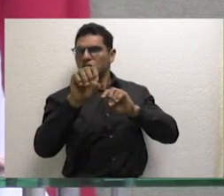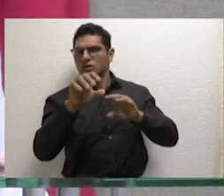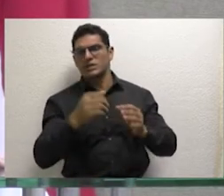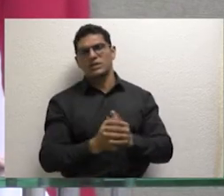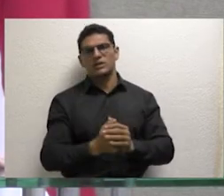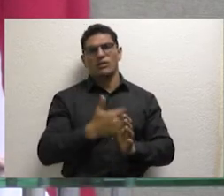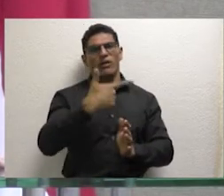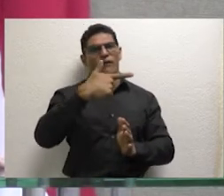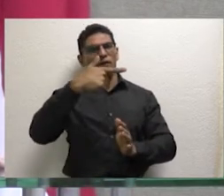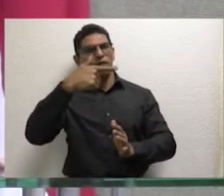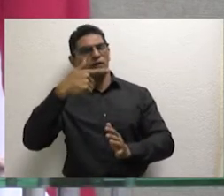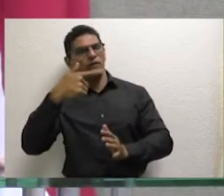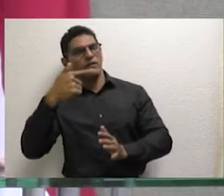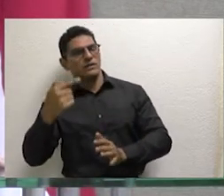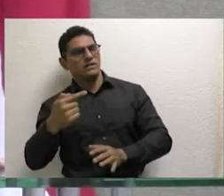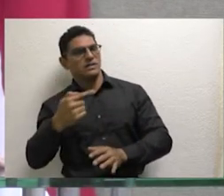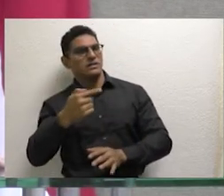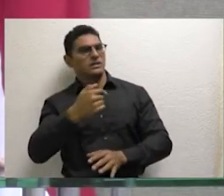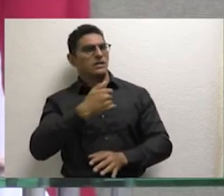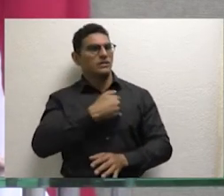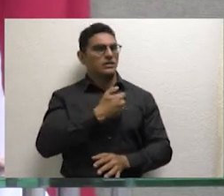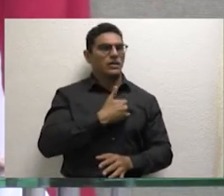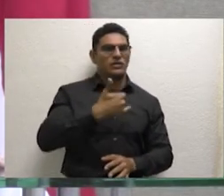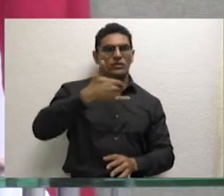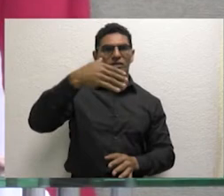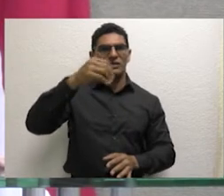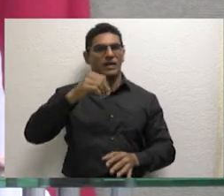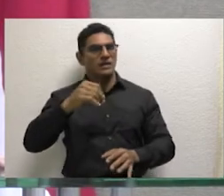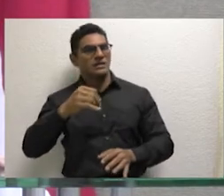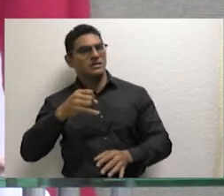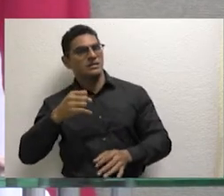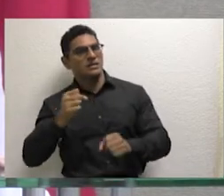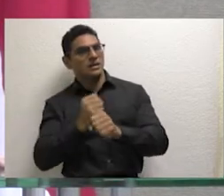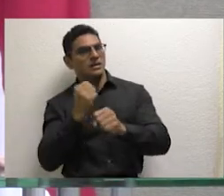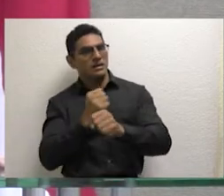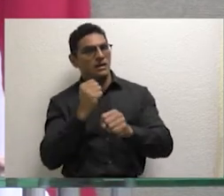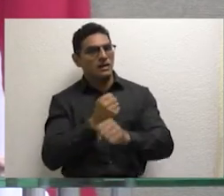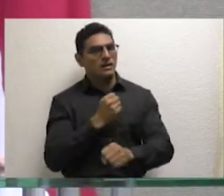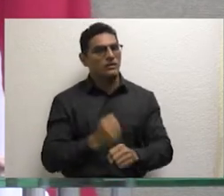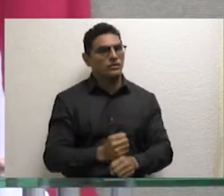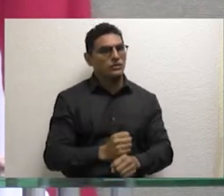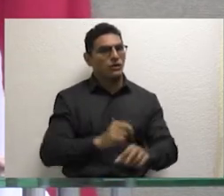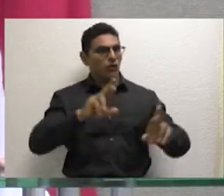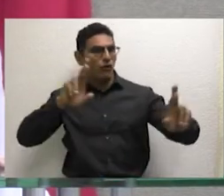faixa de 10 anos contra 10.2 no estado de São Paulo